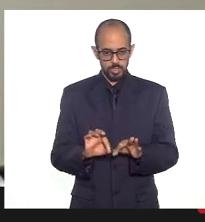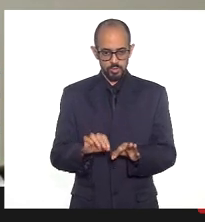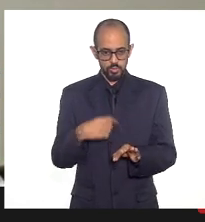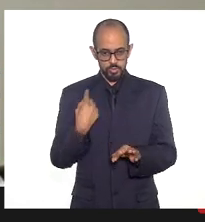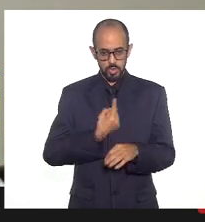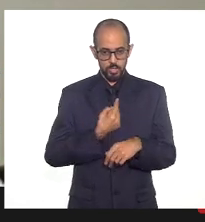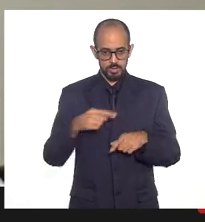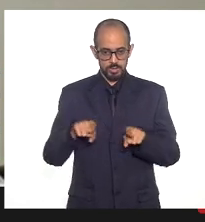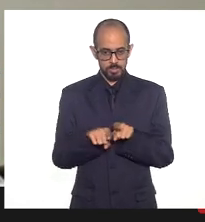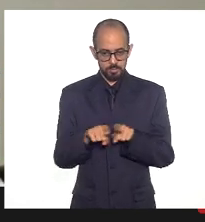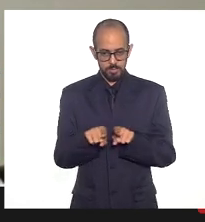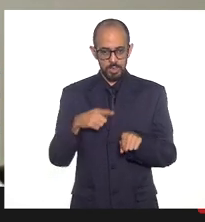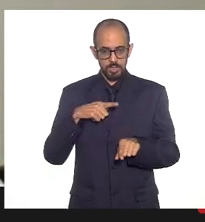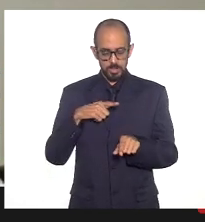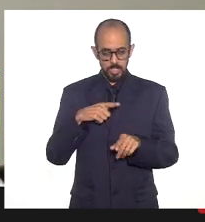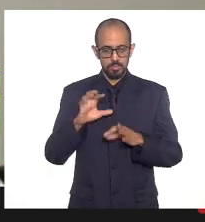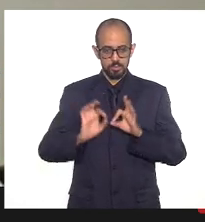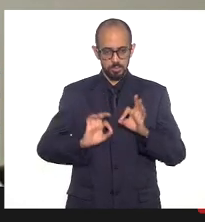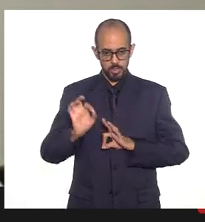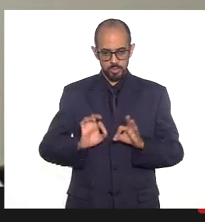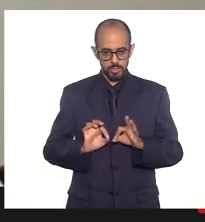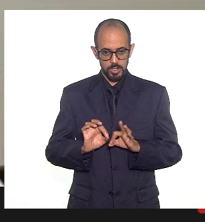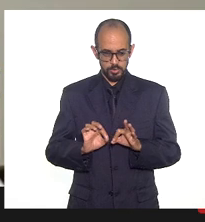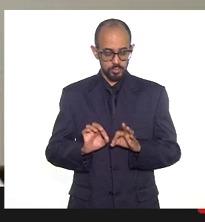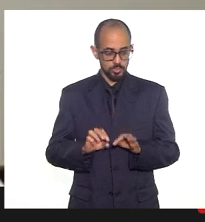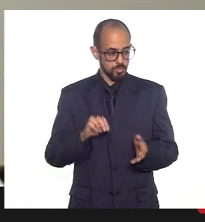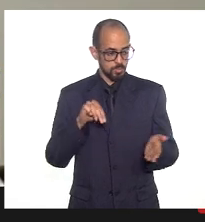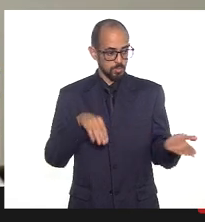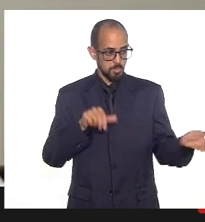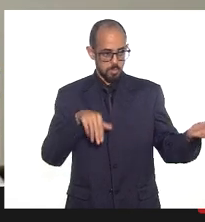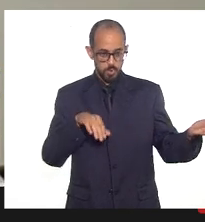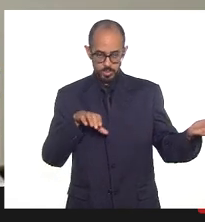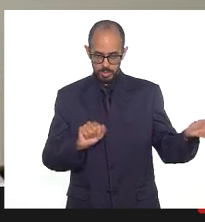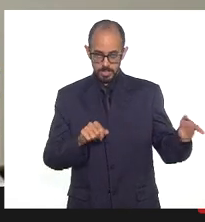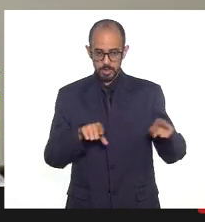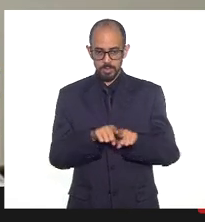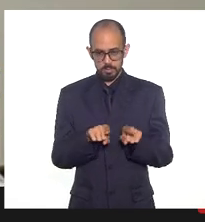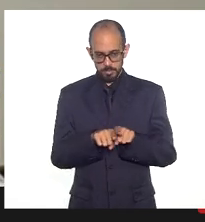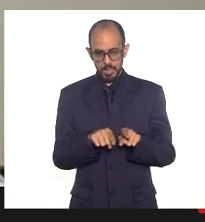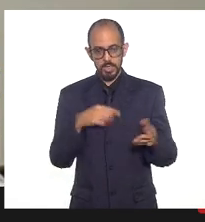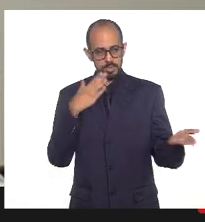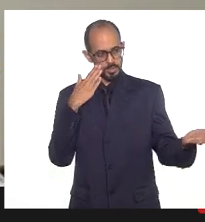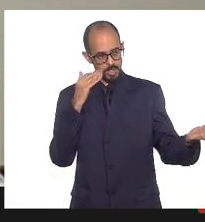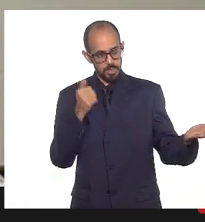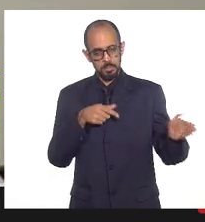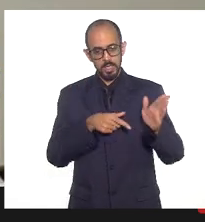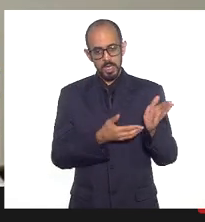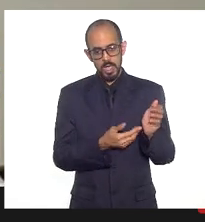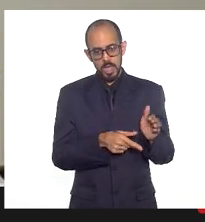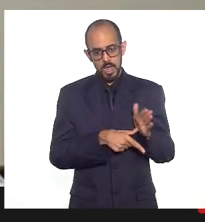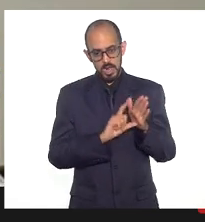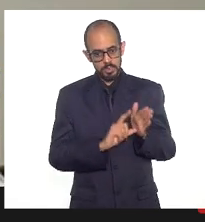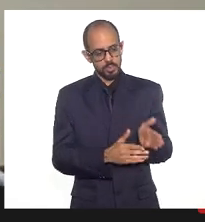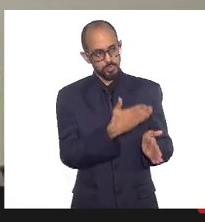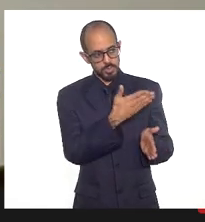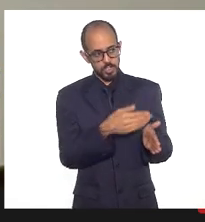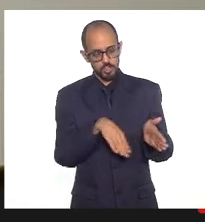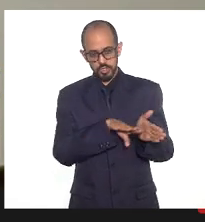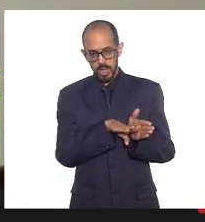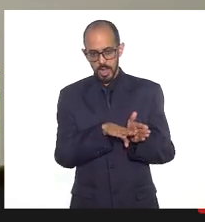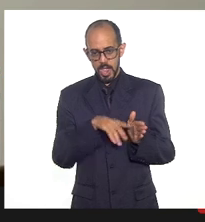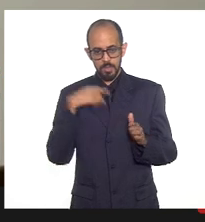projetos relacionados viu, deputada Mônica Francisco, antes de Vossa Excelência chegar ao Parlamento, projetos